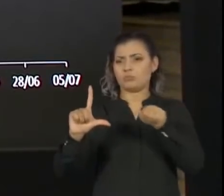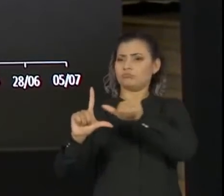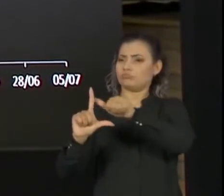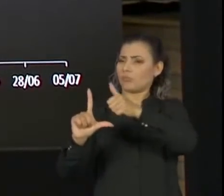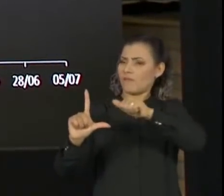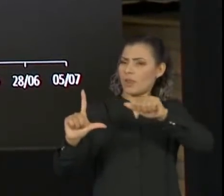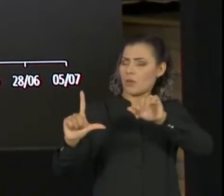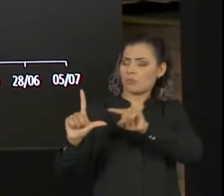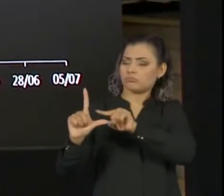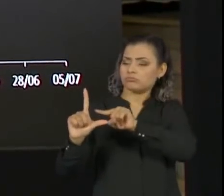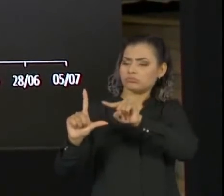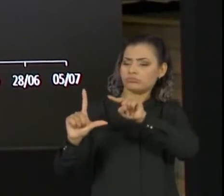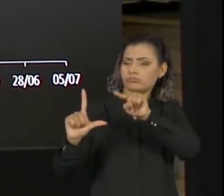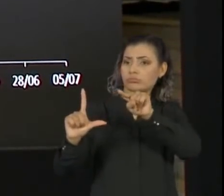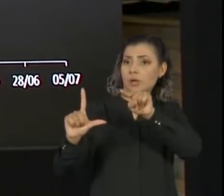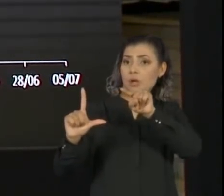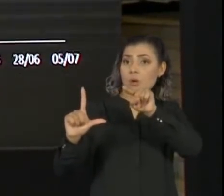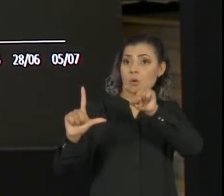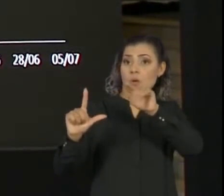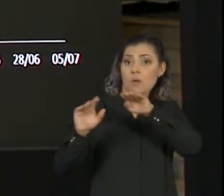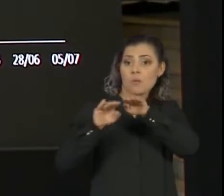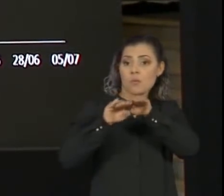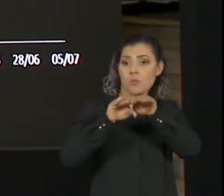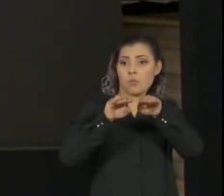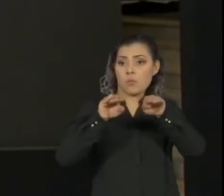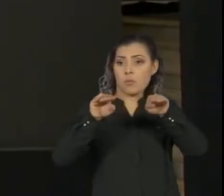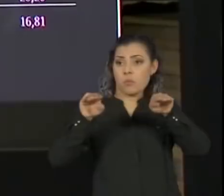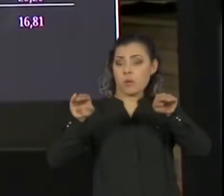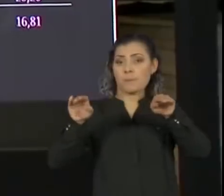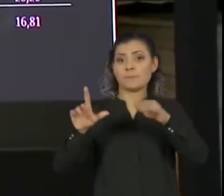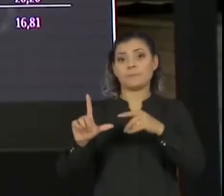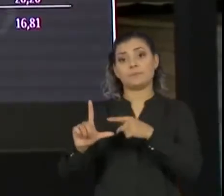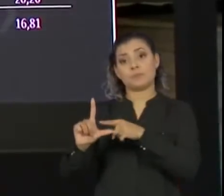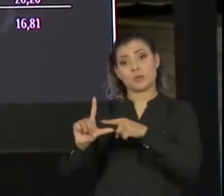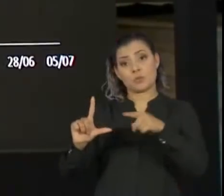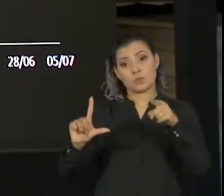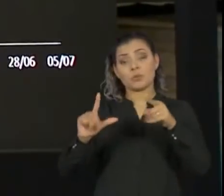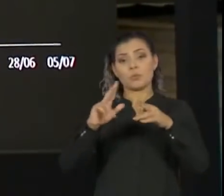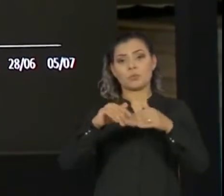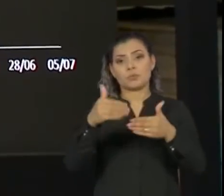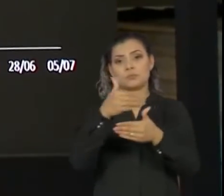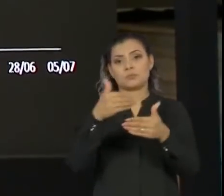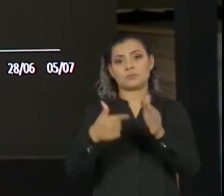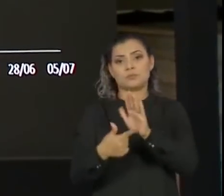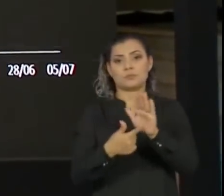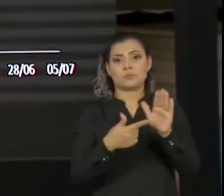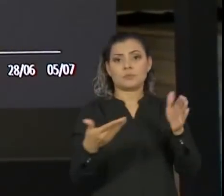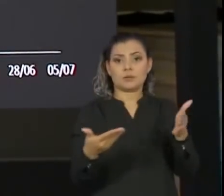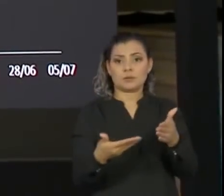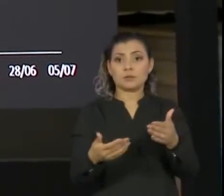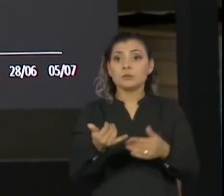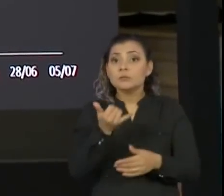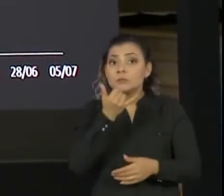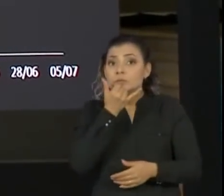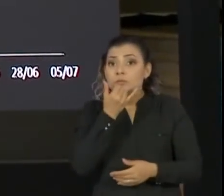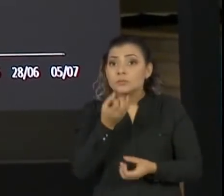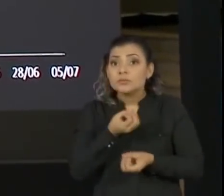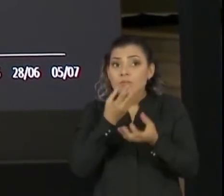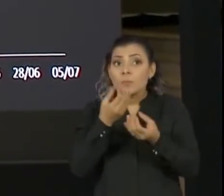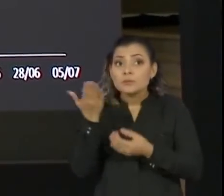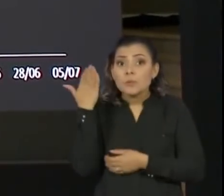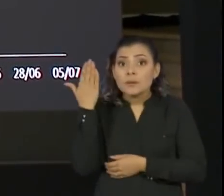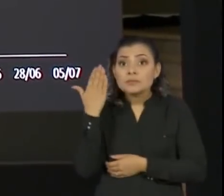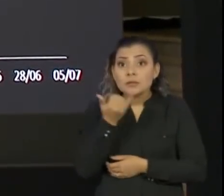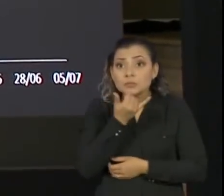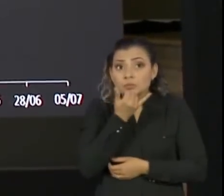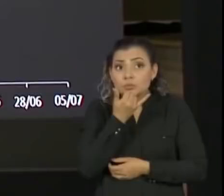a desaceleração dessa curva que levou nesses números e dentro disso essa projeção foi feita Desculpa, aqueles eram os antigos que o Dr.